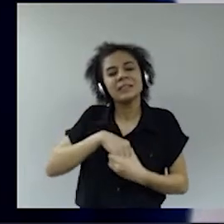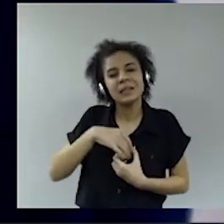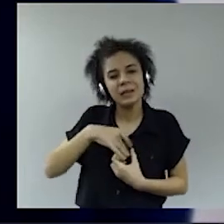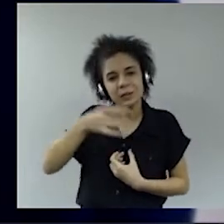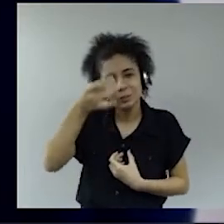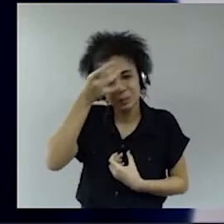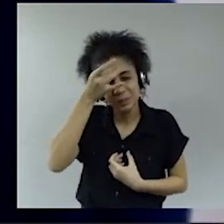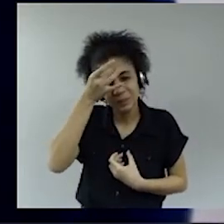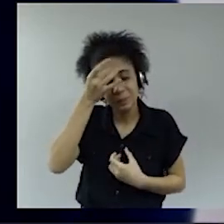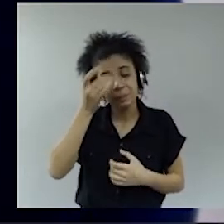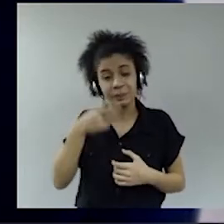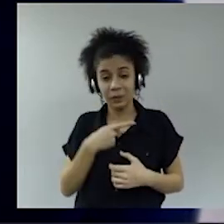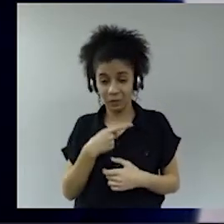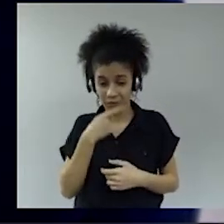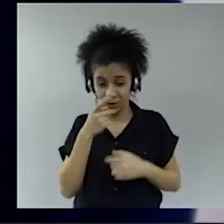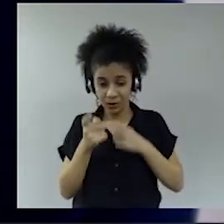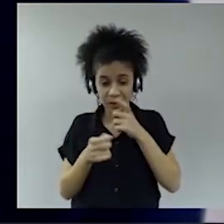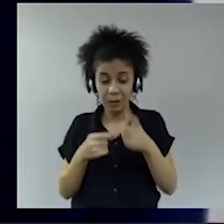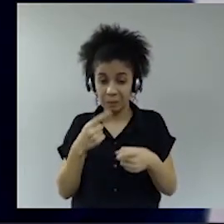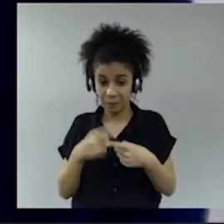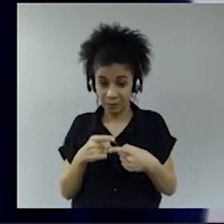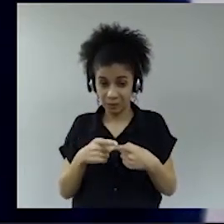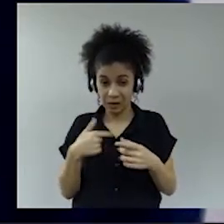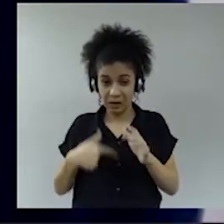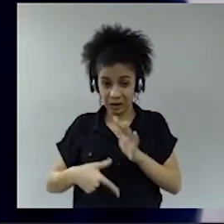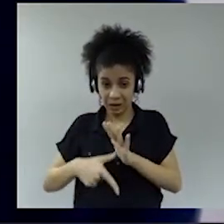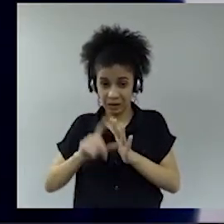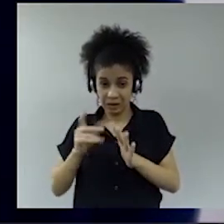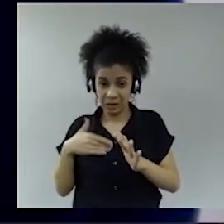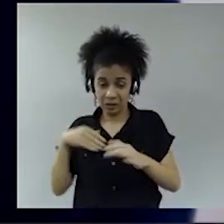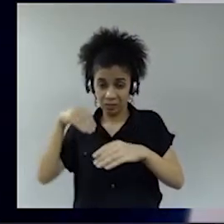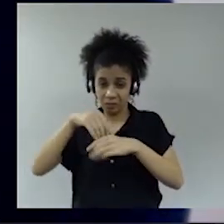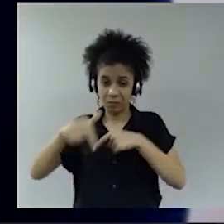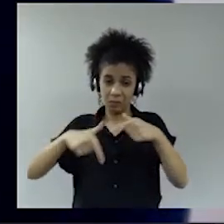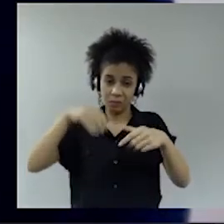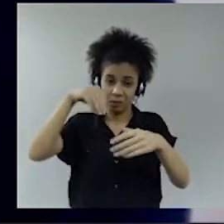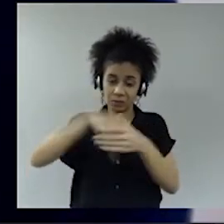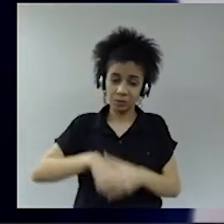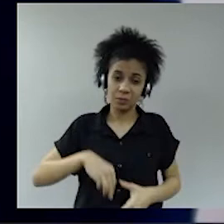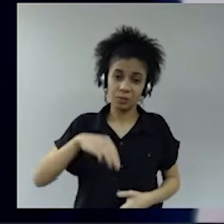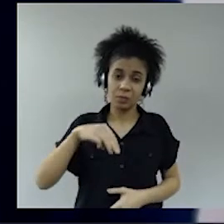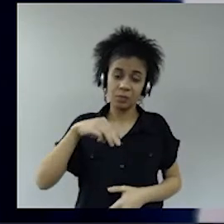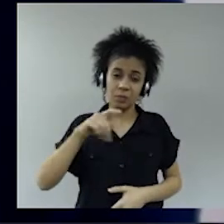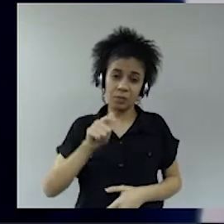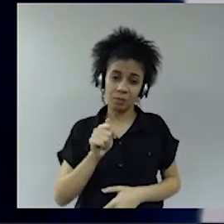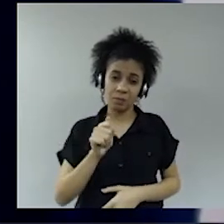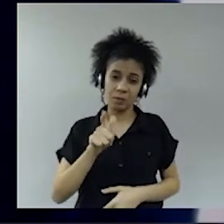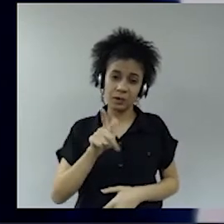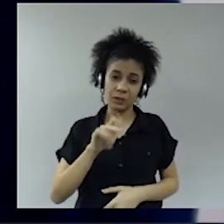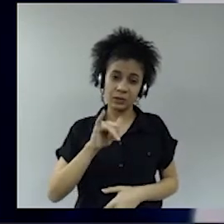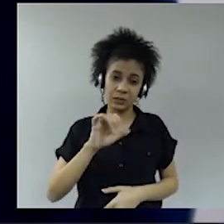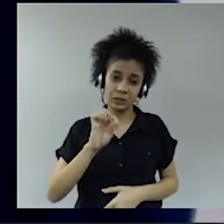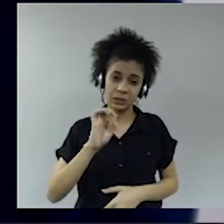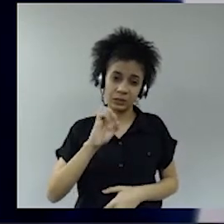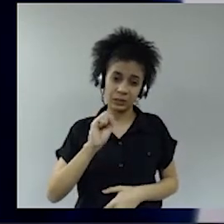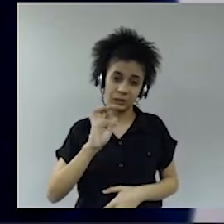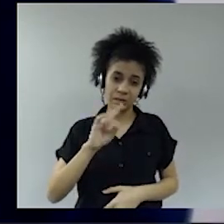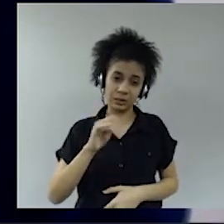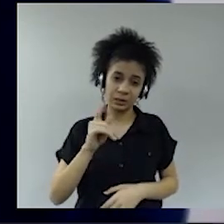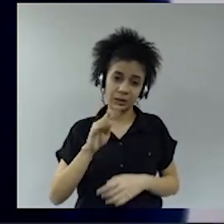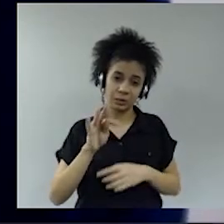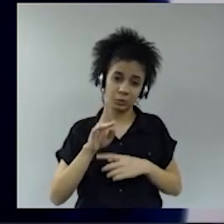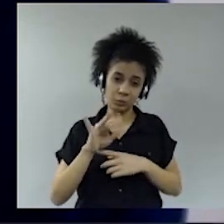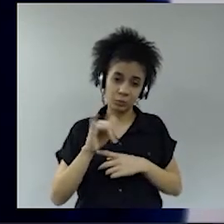isto porque, antes de ingressar na magistratura, na vaga reservada ao